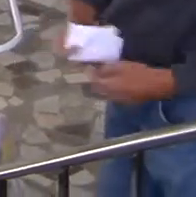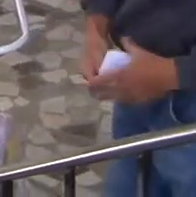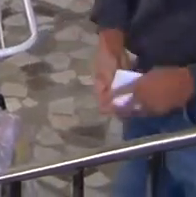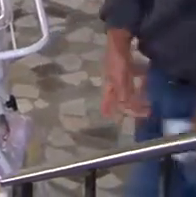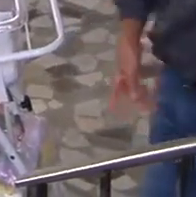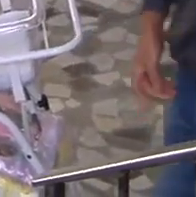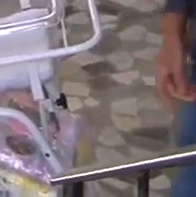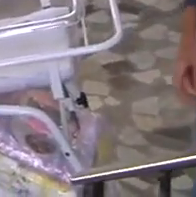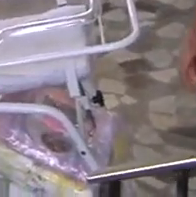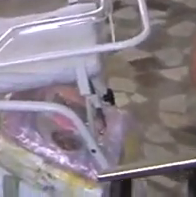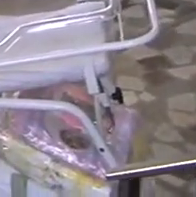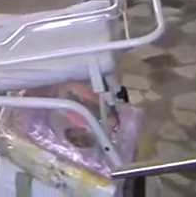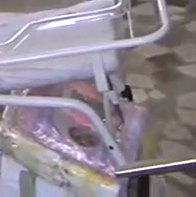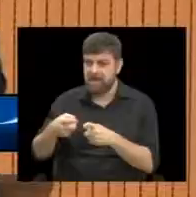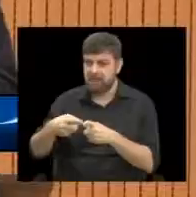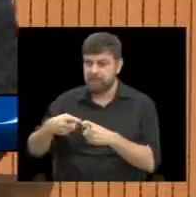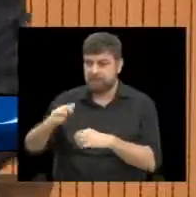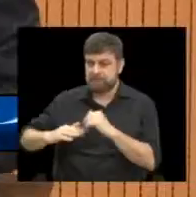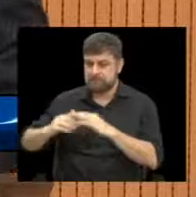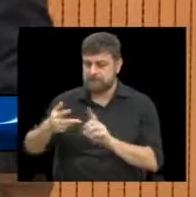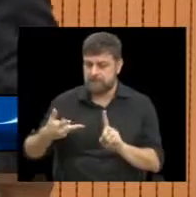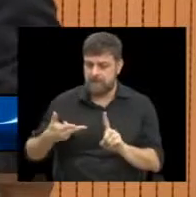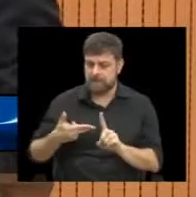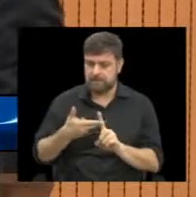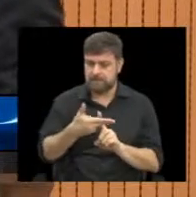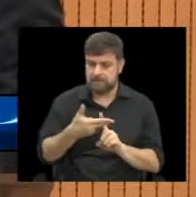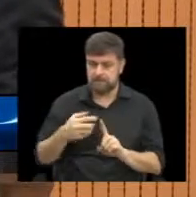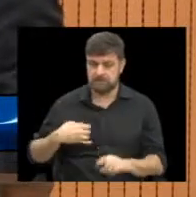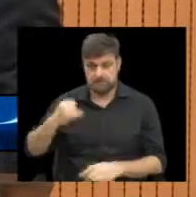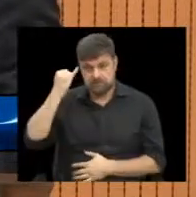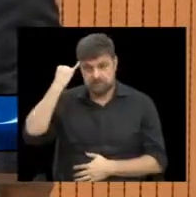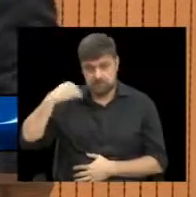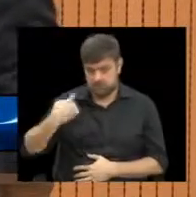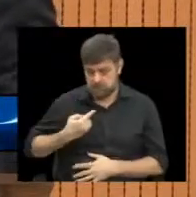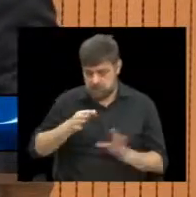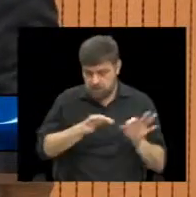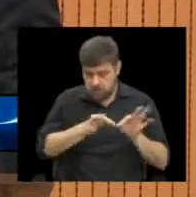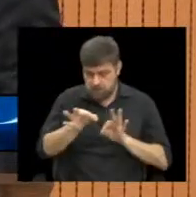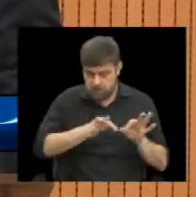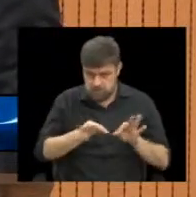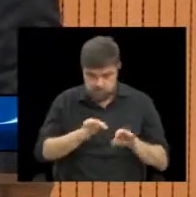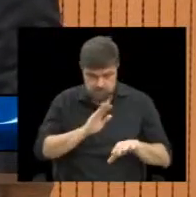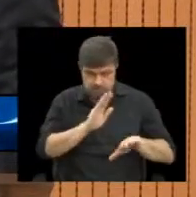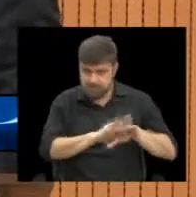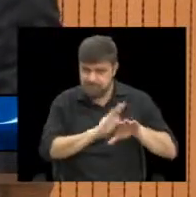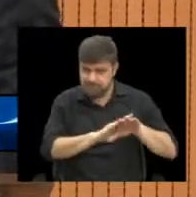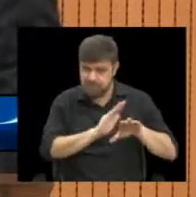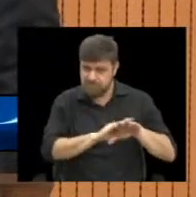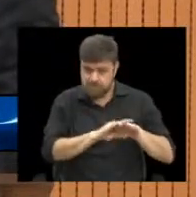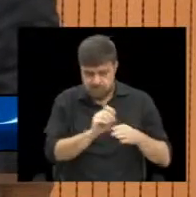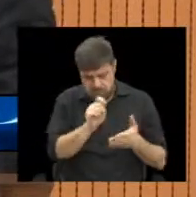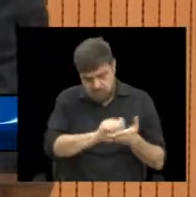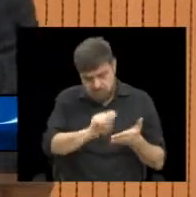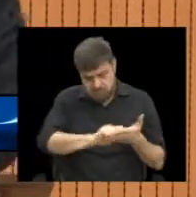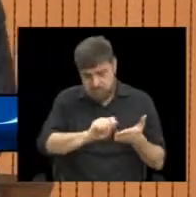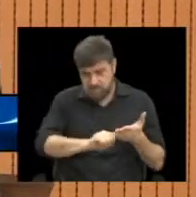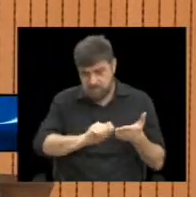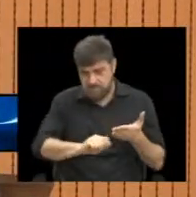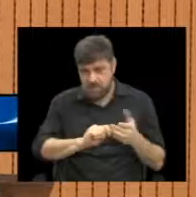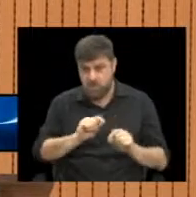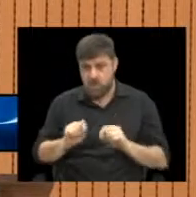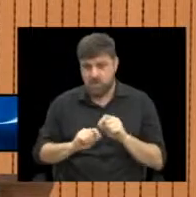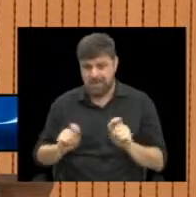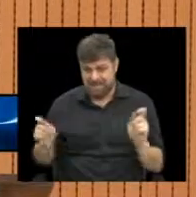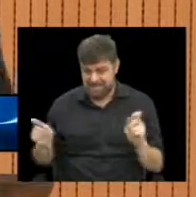justamente preservar a saúde da mulher. A ideia de se fazer um projeto, bispo, pelo qual se faça permitir